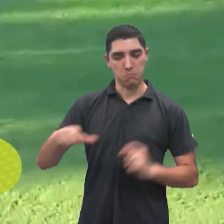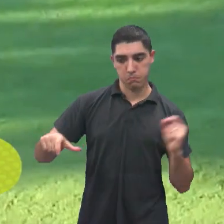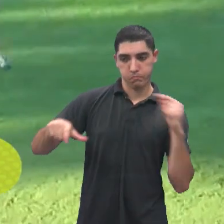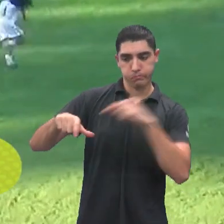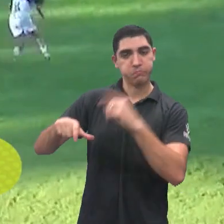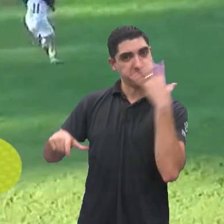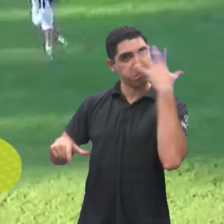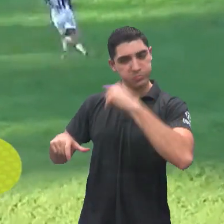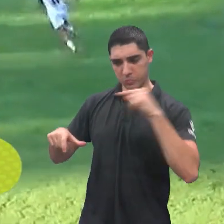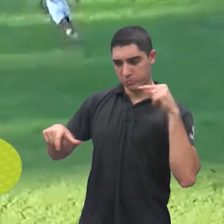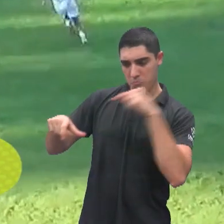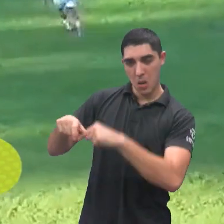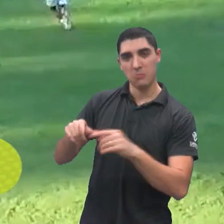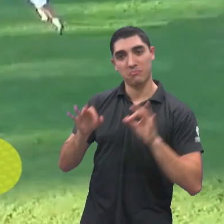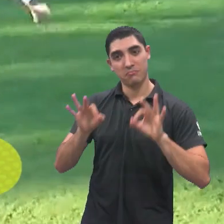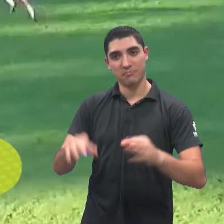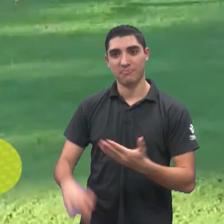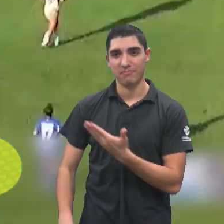Tayla foi para a rede.